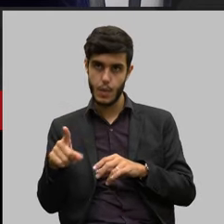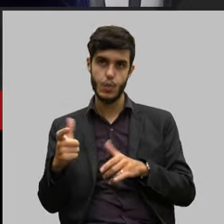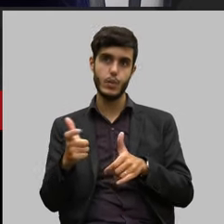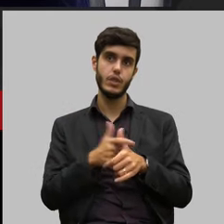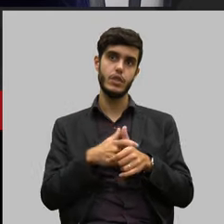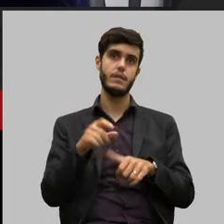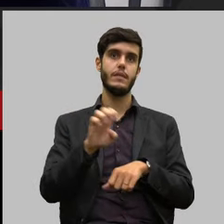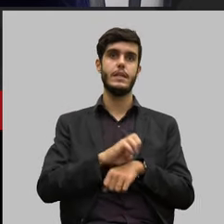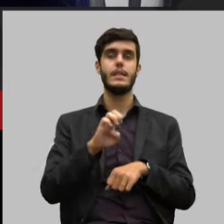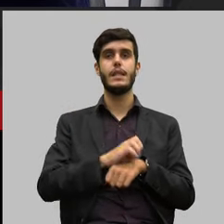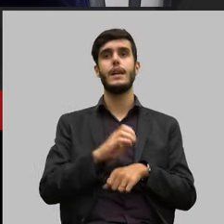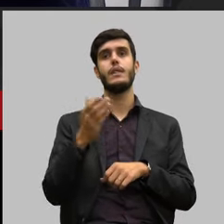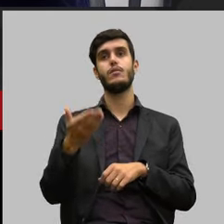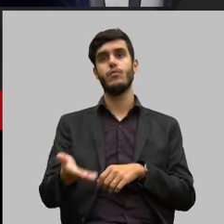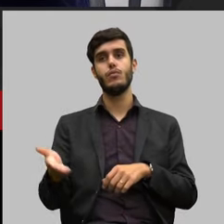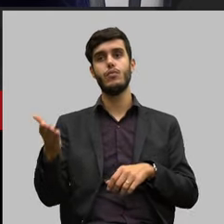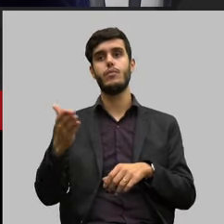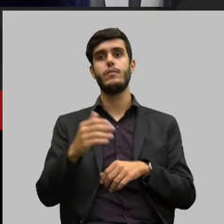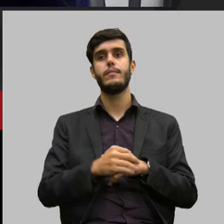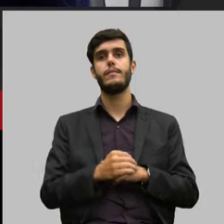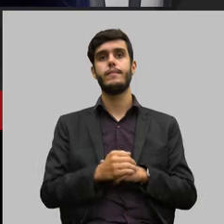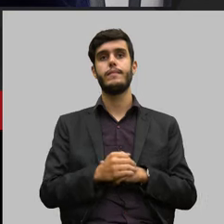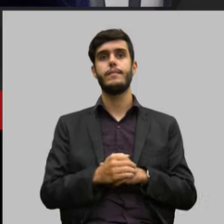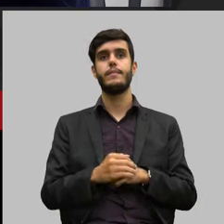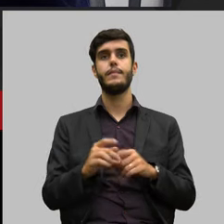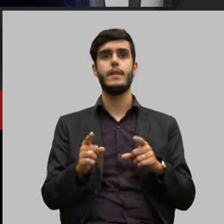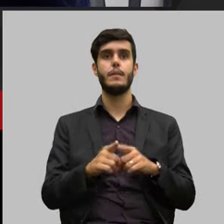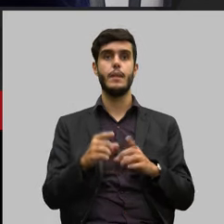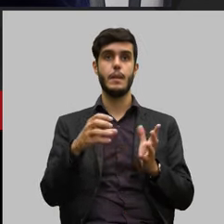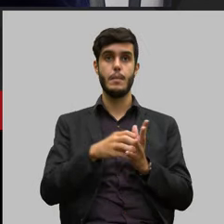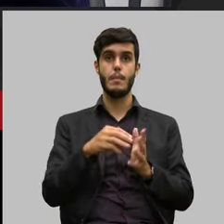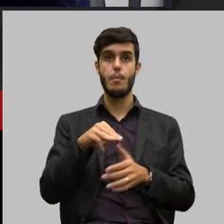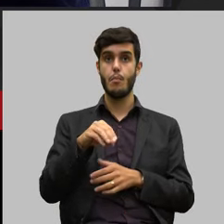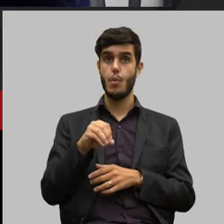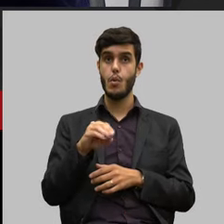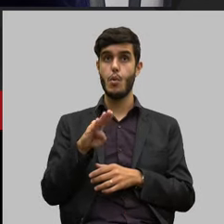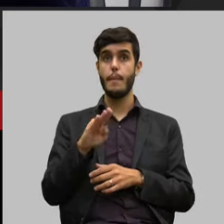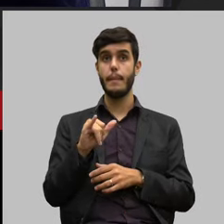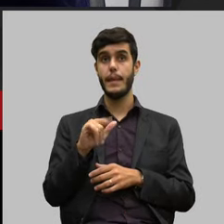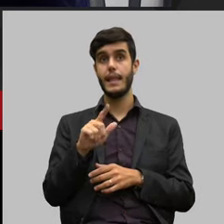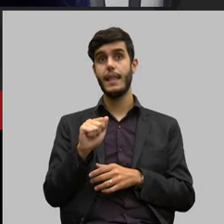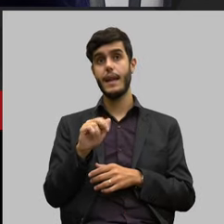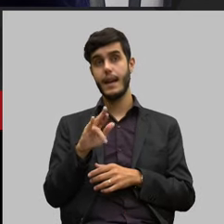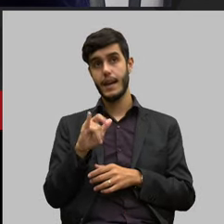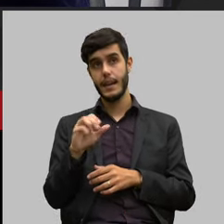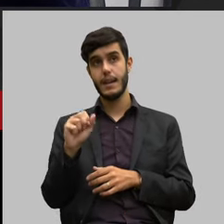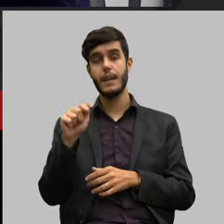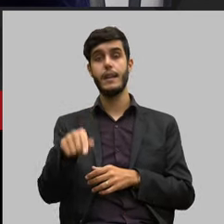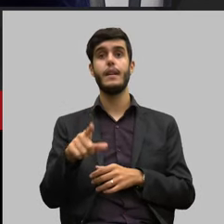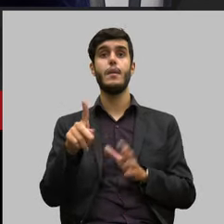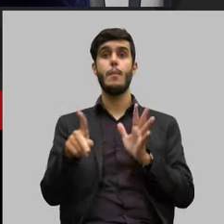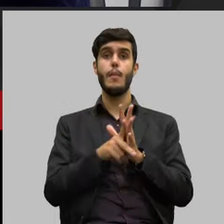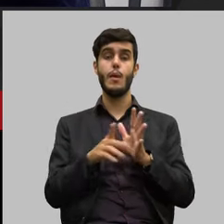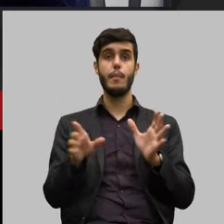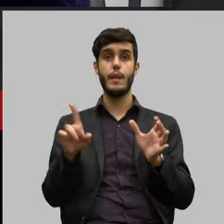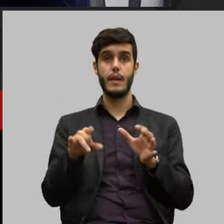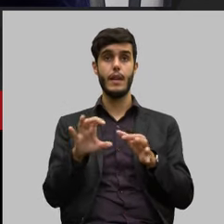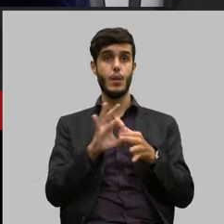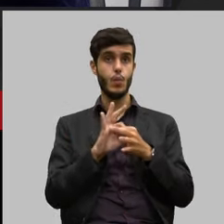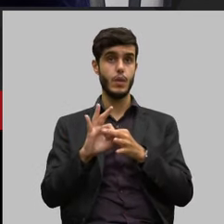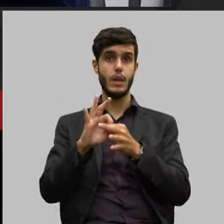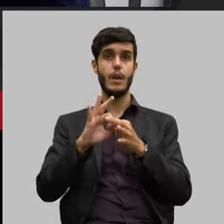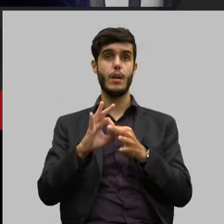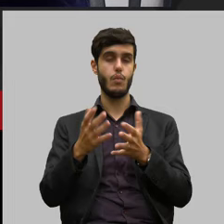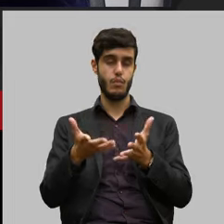endividados com e a dívida mobiliária da união é o que existe legislação paralelamente né o Senhor tem